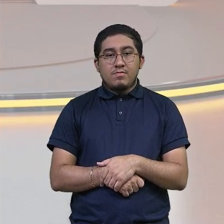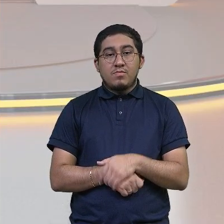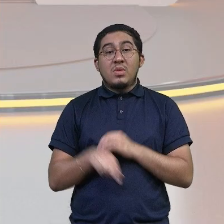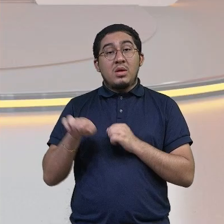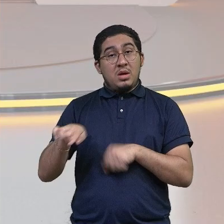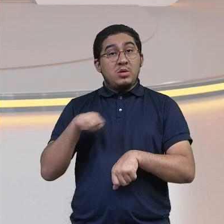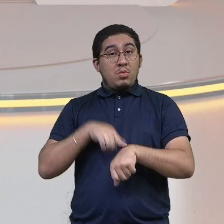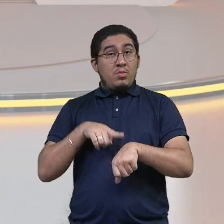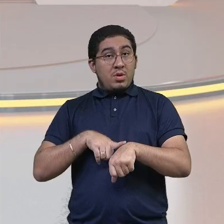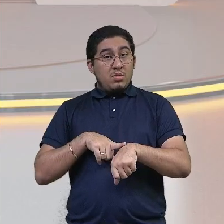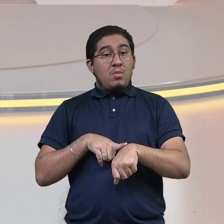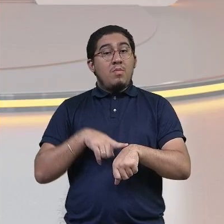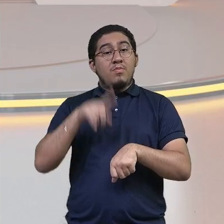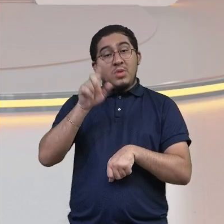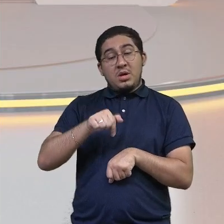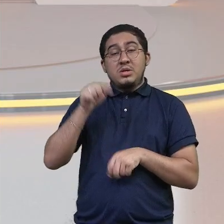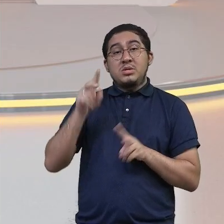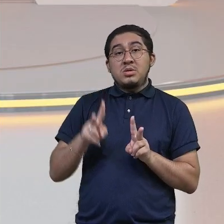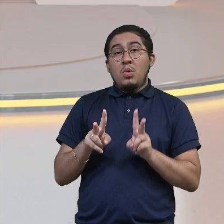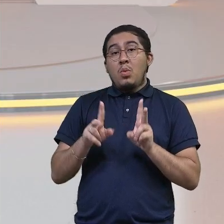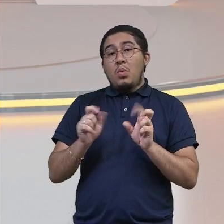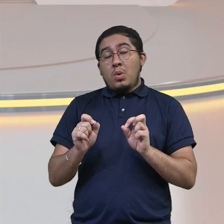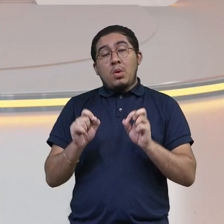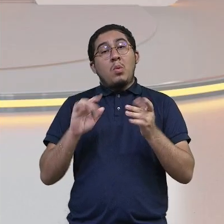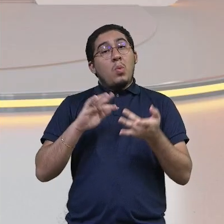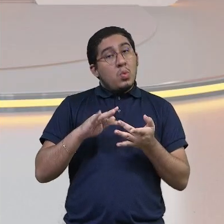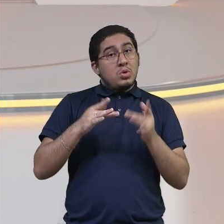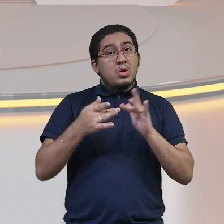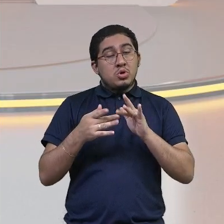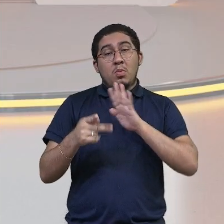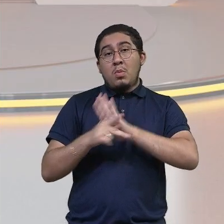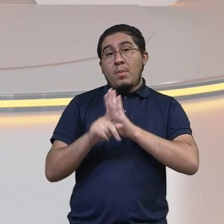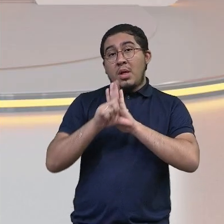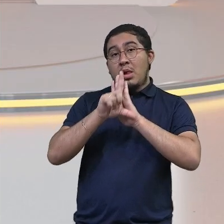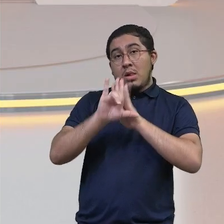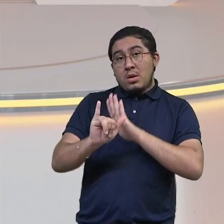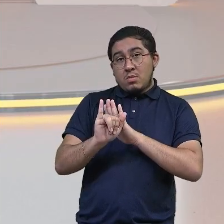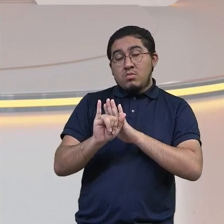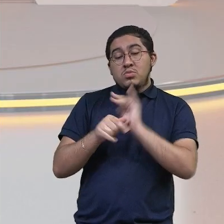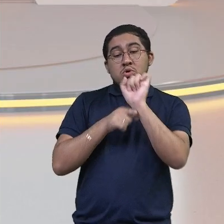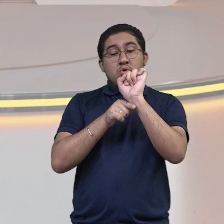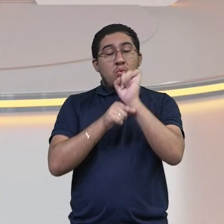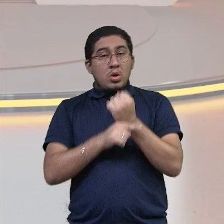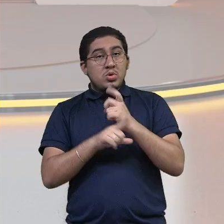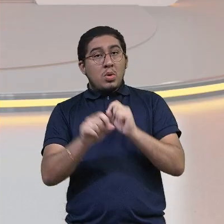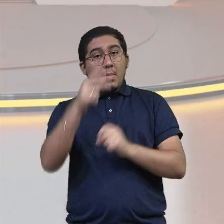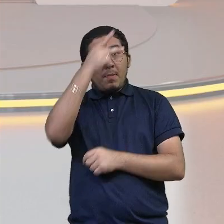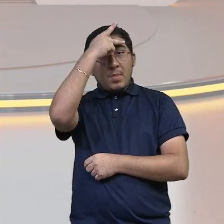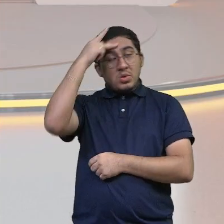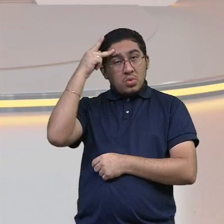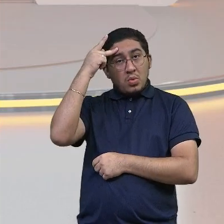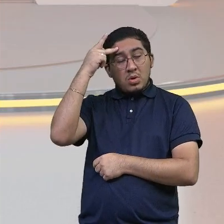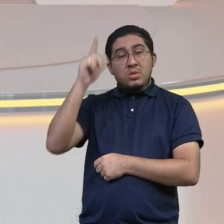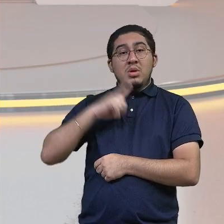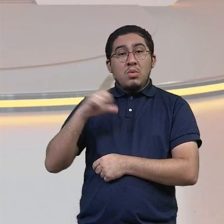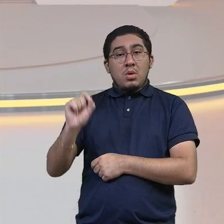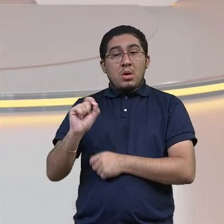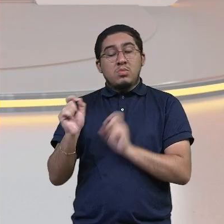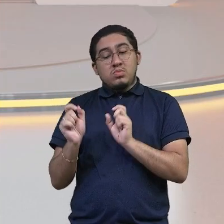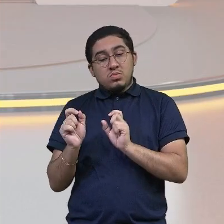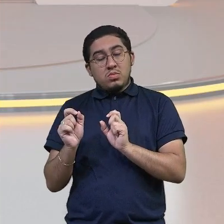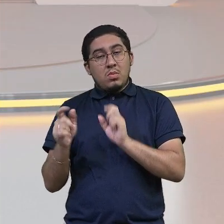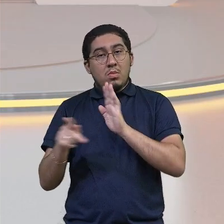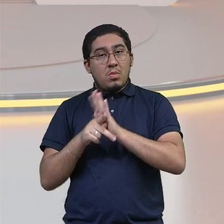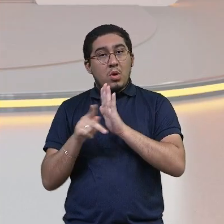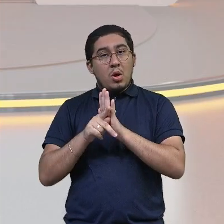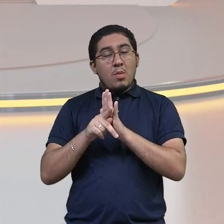era isso que consistia essa lei de anistia. Garantir que essas pessoas que foram exiladas por serem